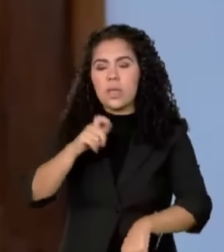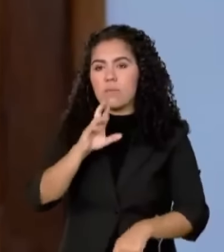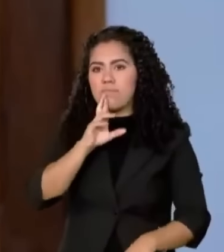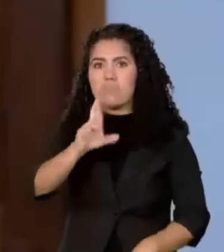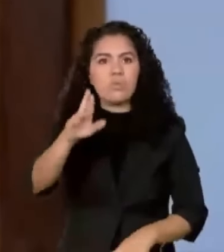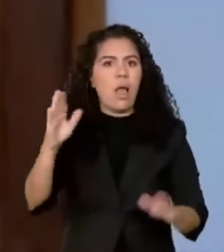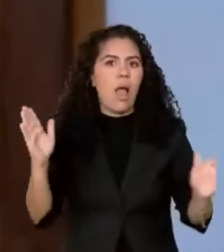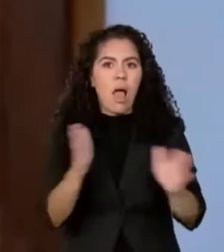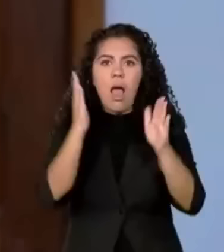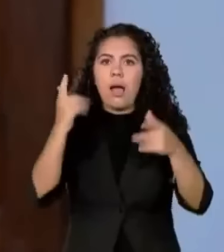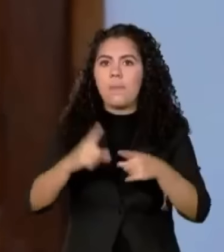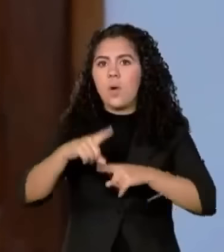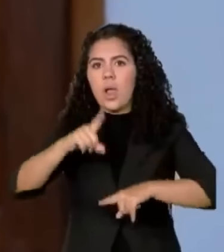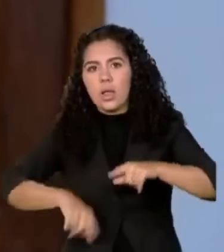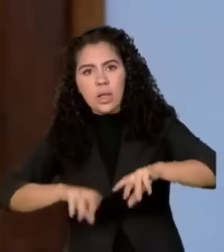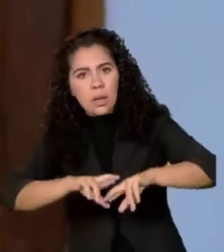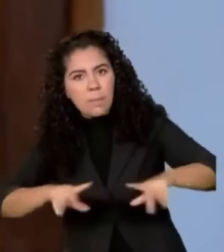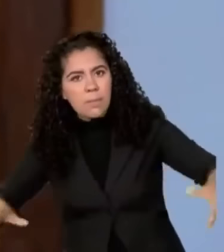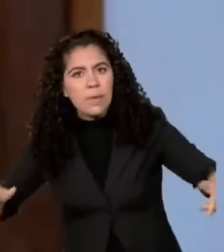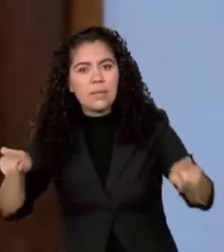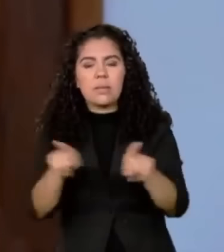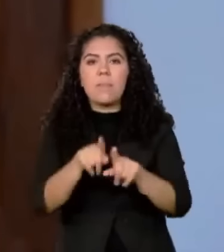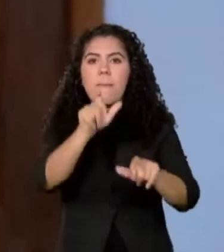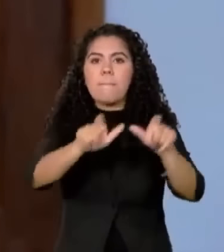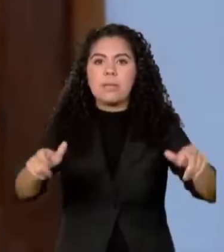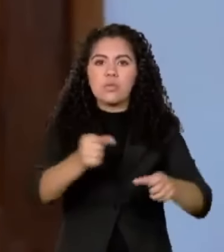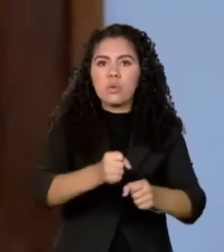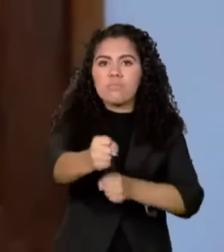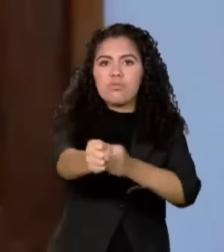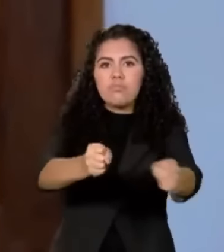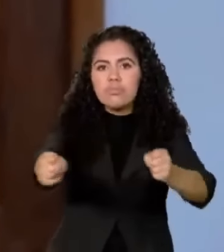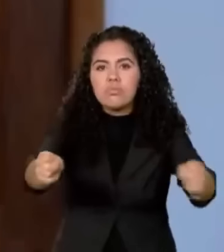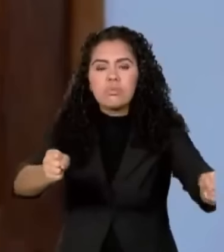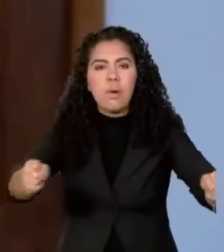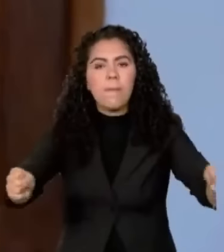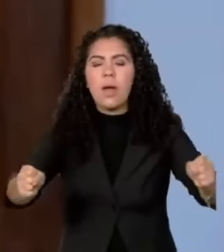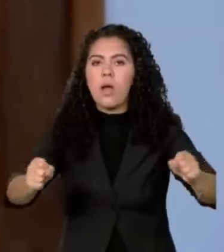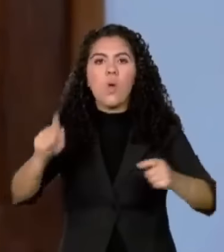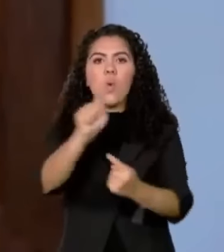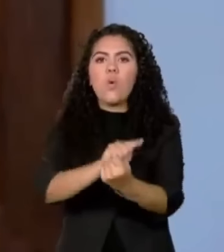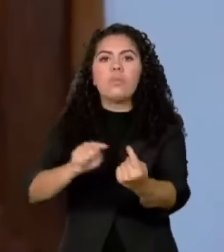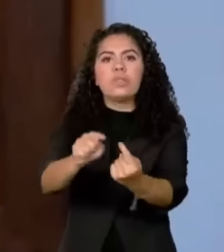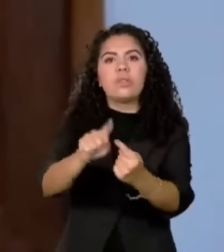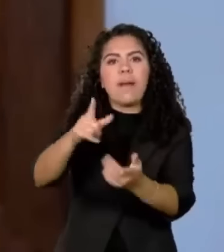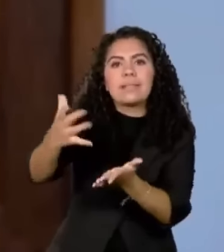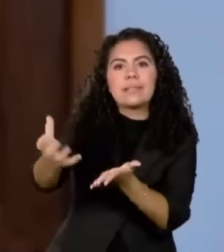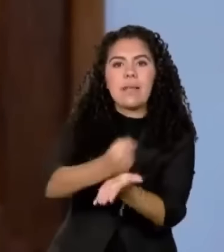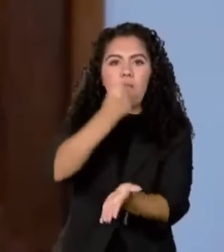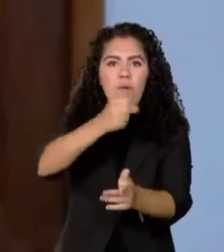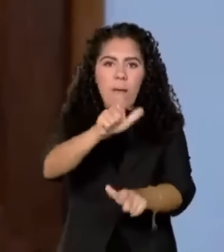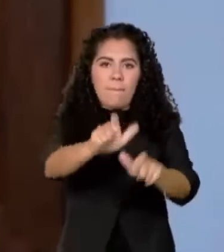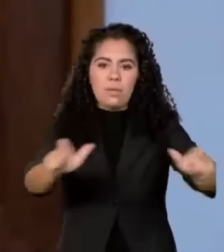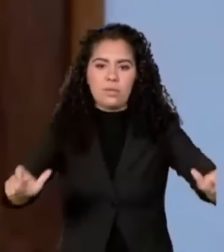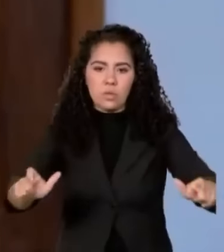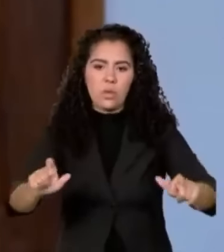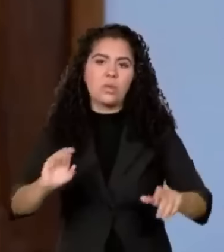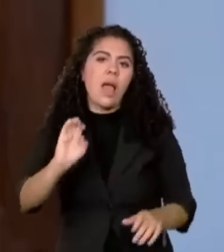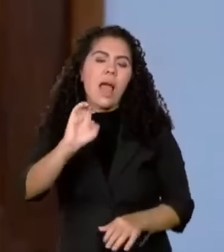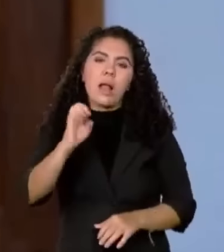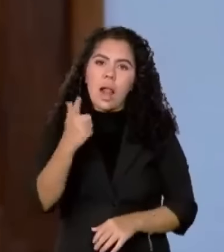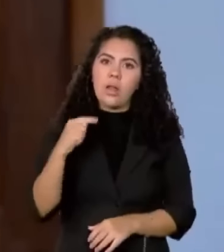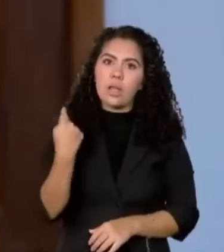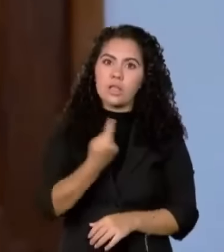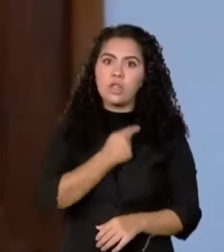os equipamentos, com os efetivos que estão sendo empregados, com o foco no resgate das pessoas. É claro que a gente antecipa pontos